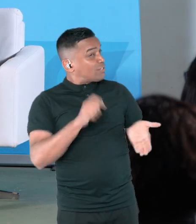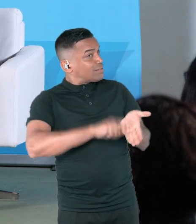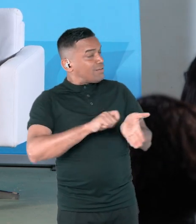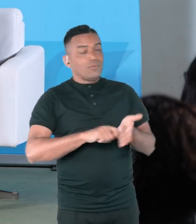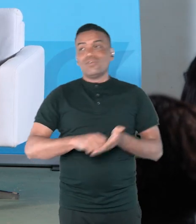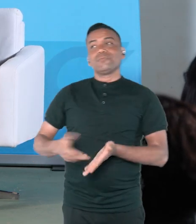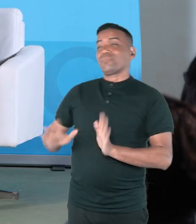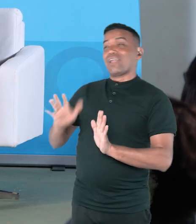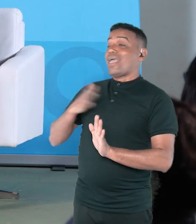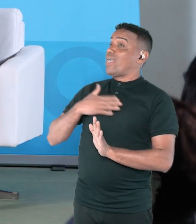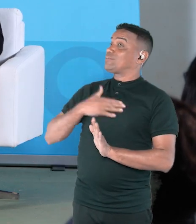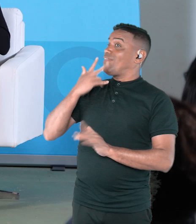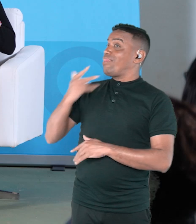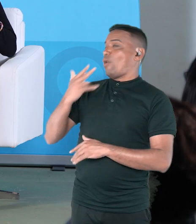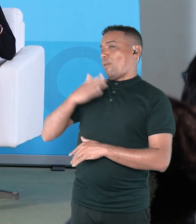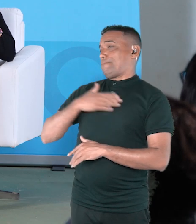Eu escrevi na língua.